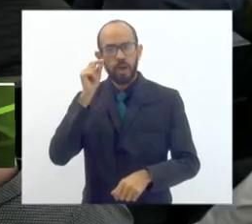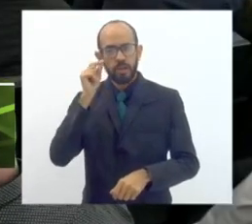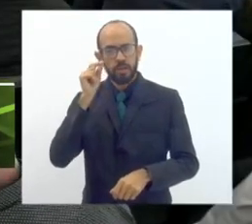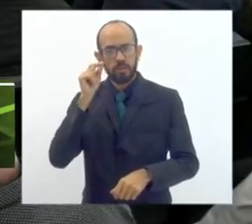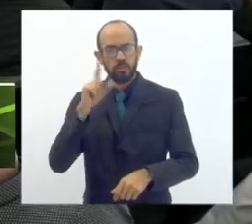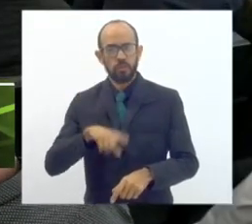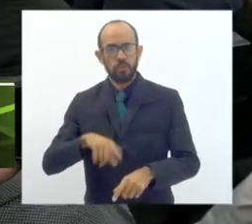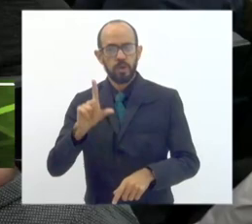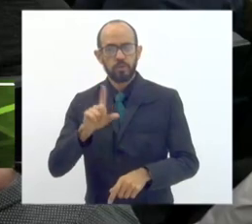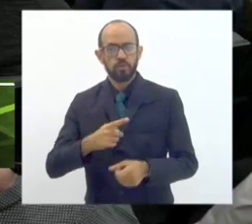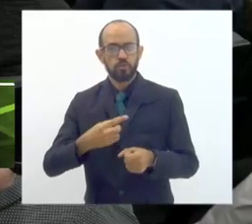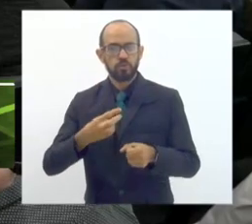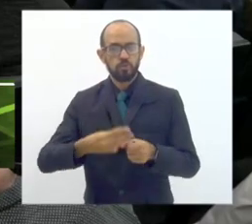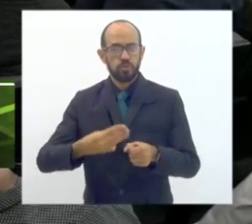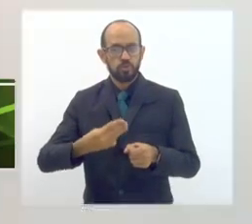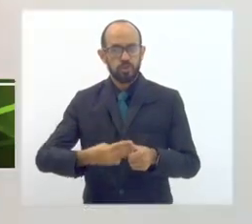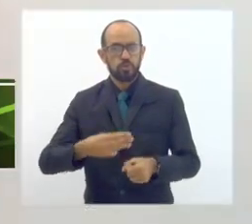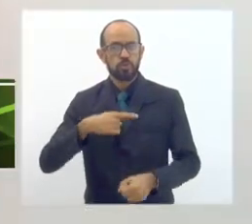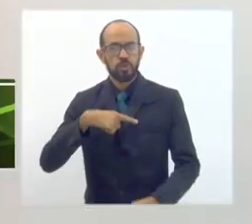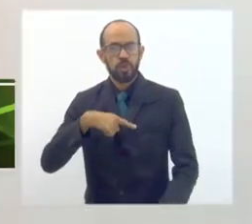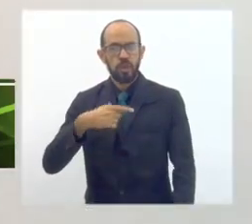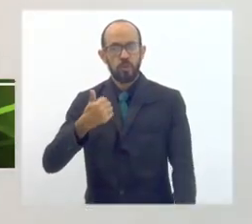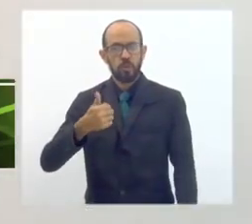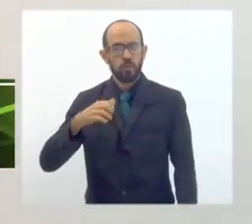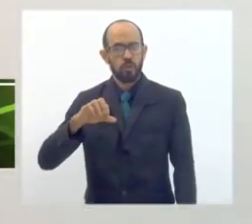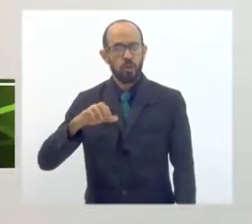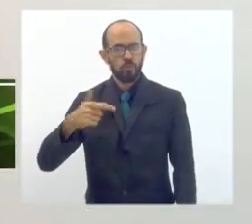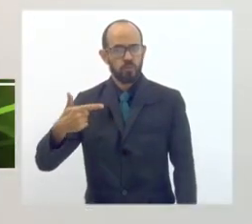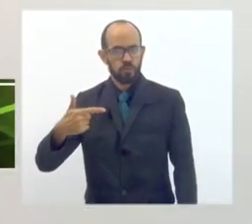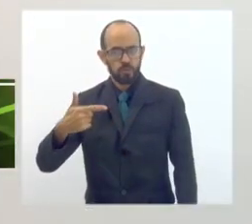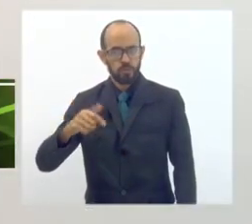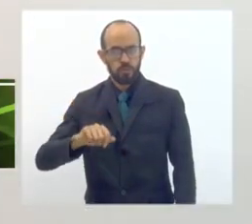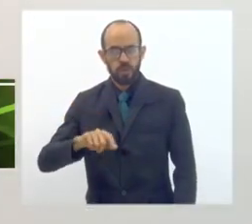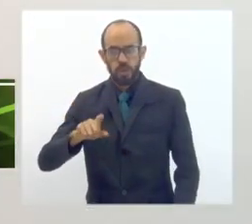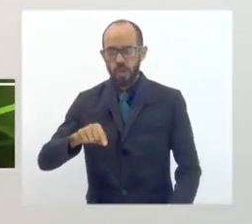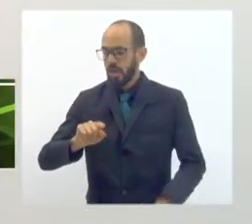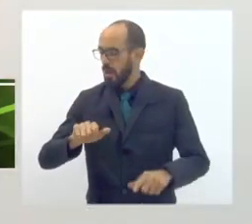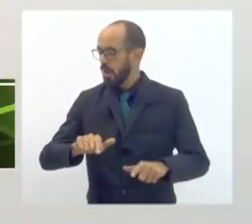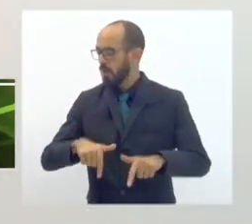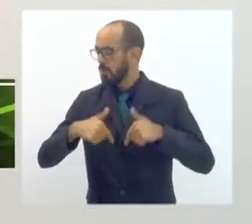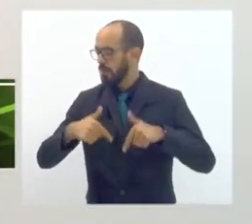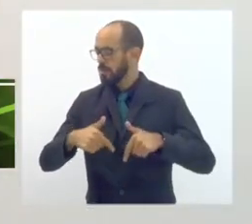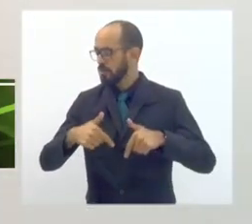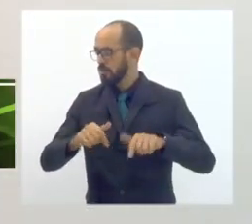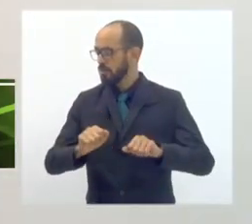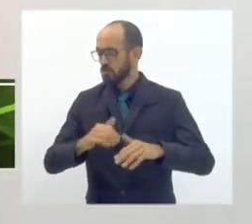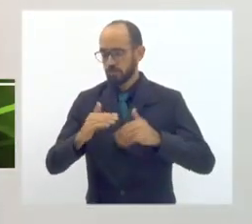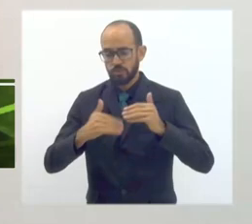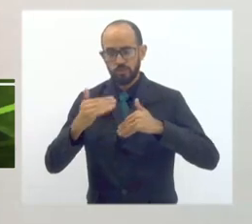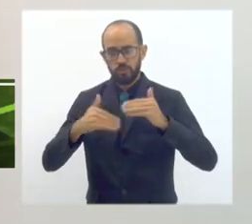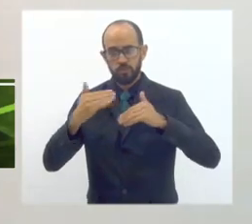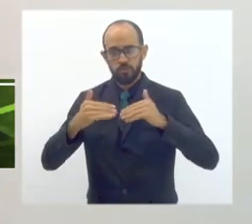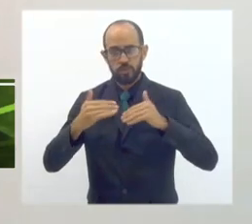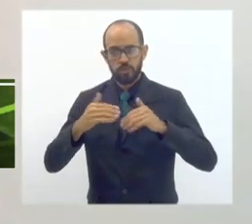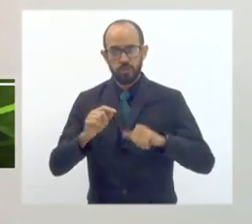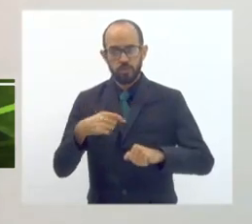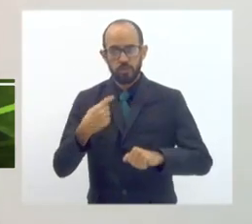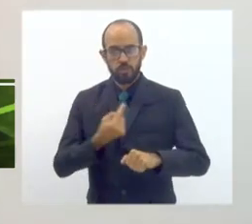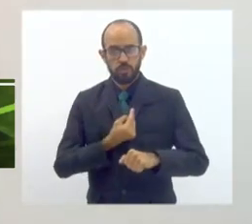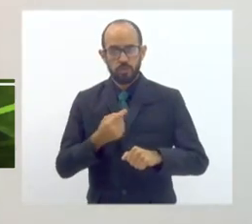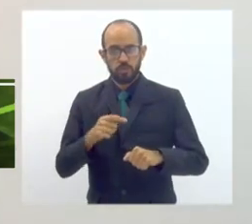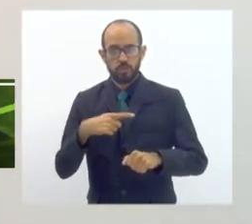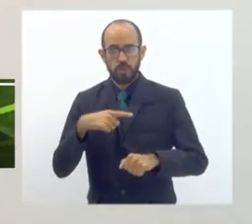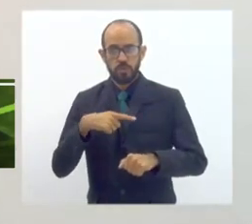os municípios que têm um 9-2. Então, é um projeto também que está em ação, em desenvolvimento, e o que eu tenho a dizer aqui